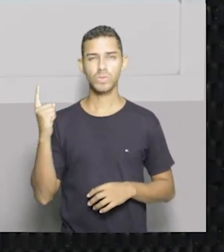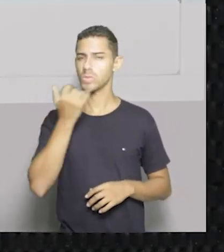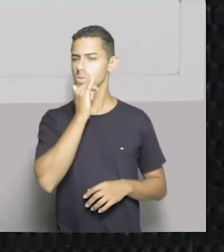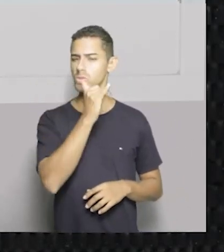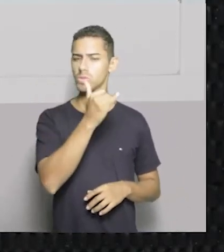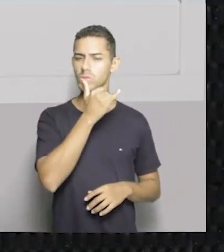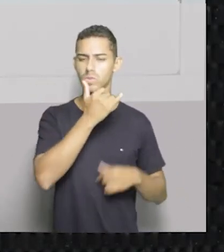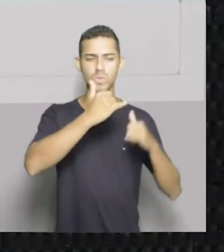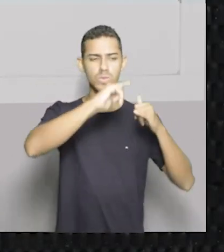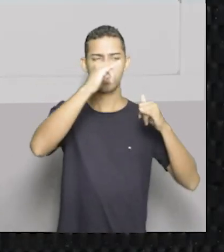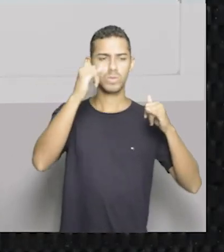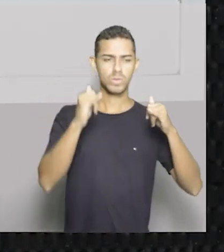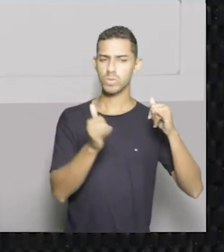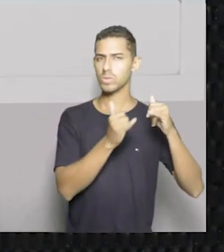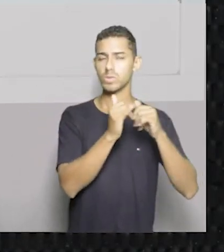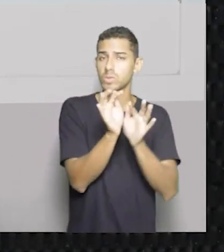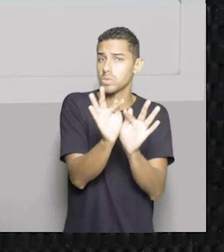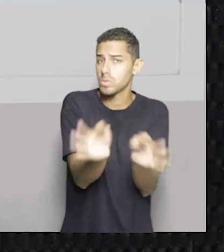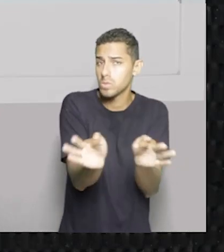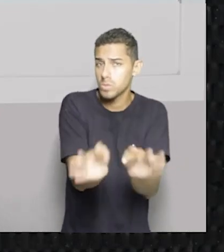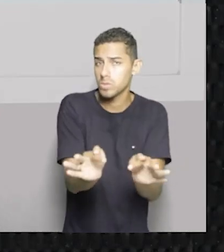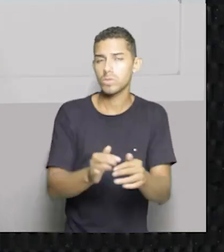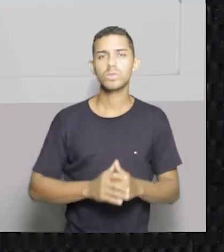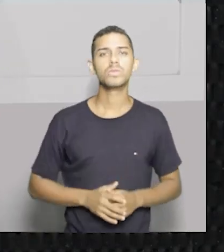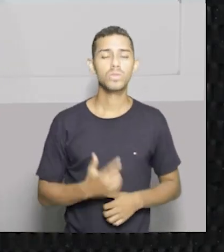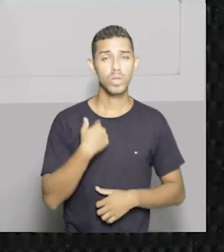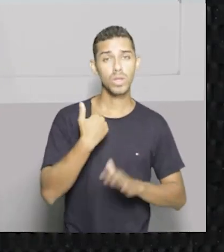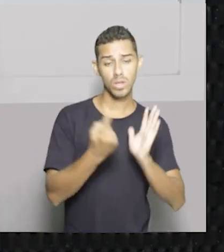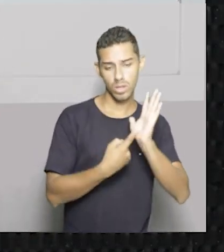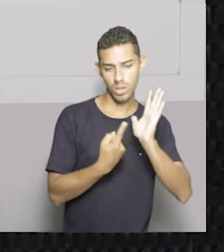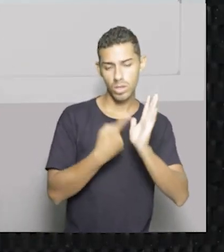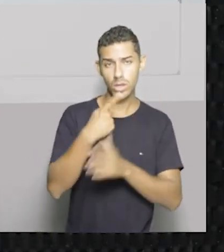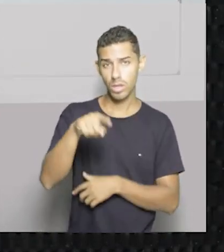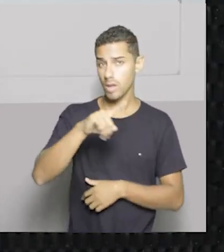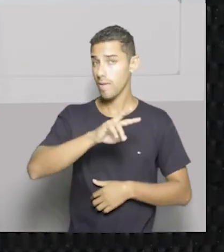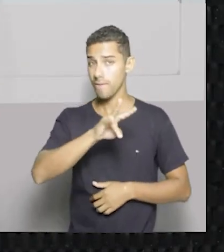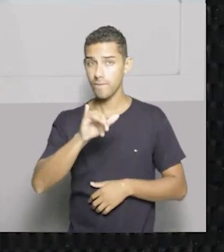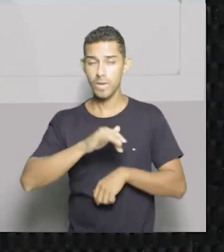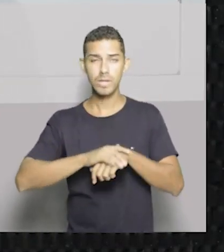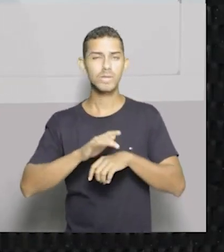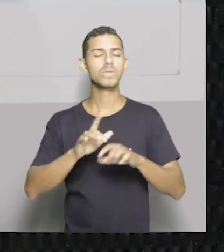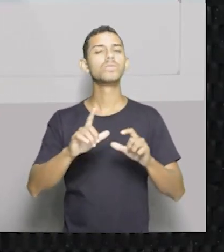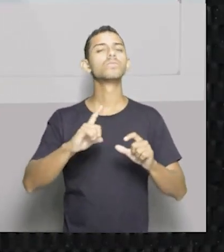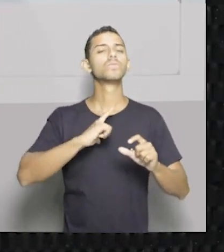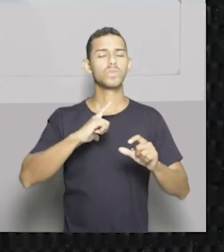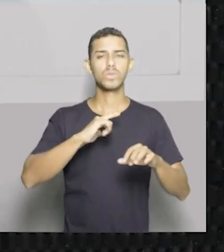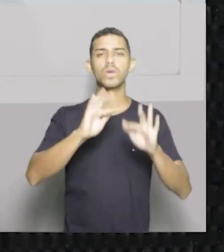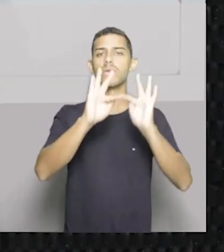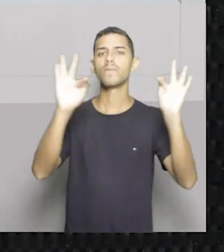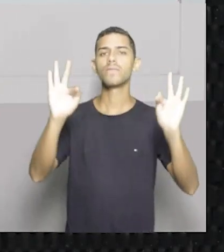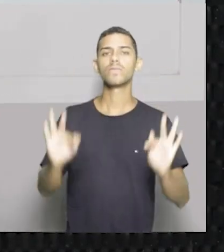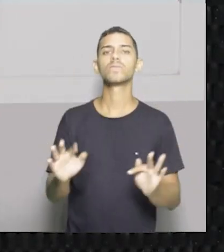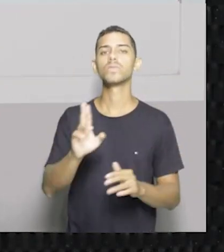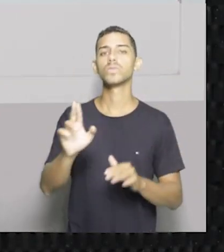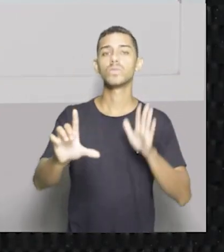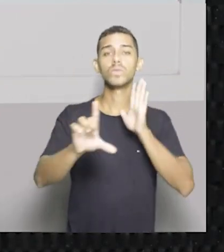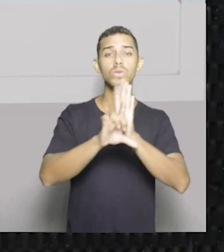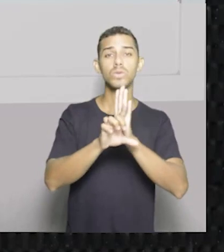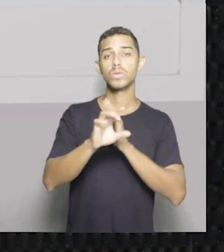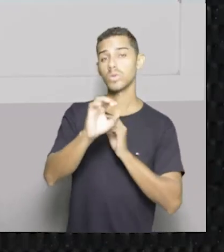em circuitos simples. Na apostila, vocês vão ver essa formulazinha chamada lei